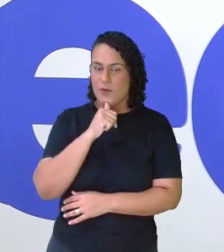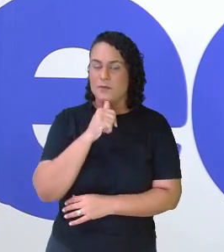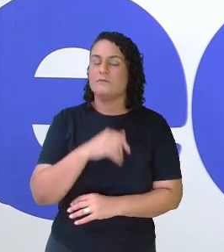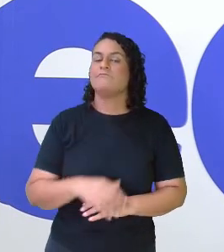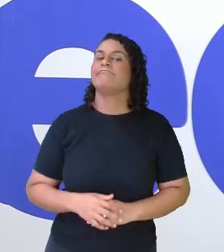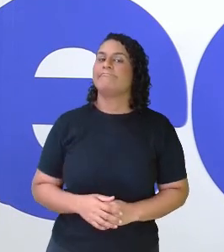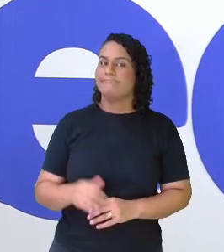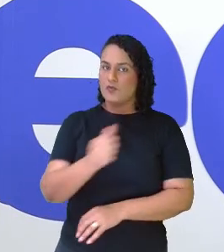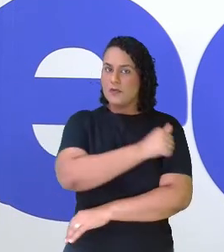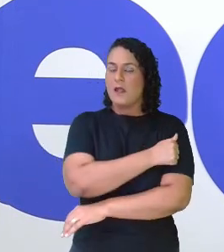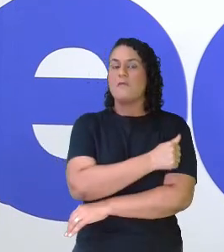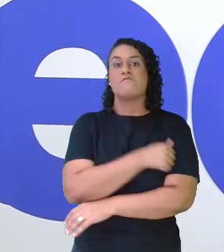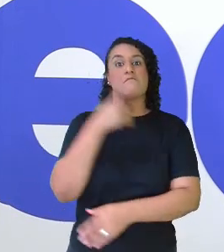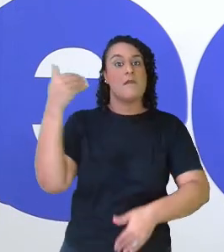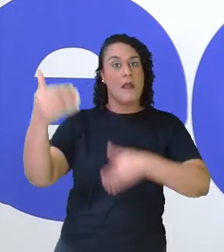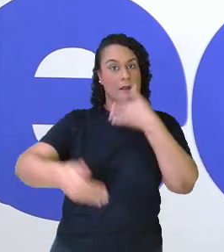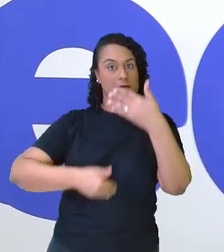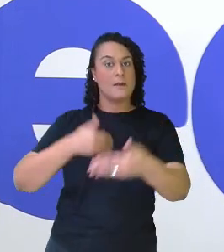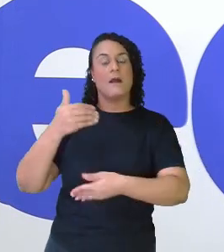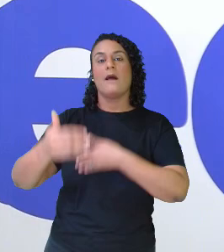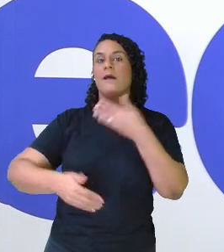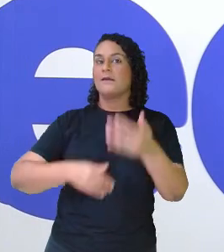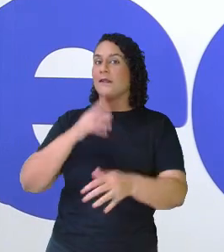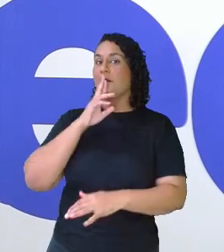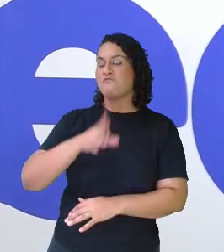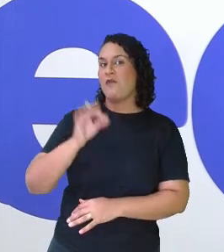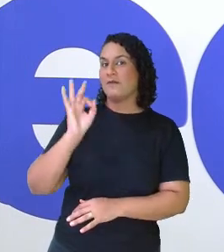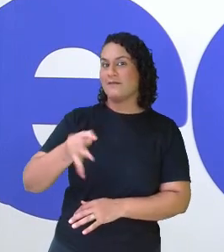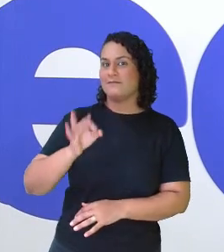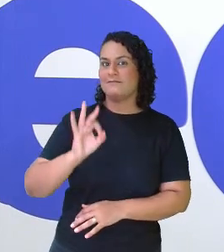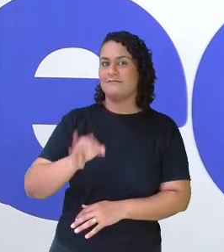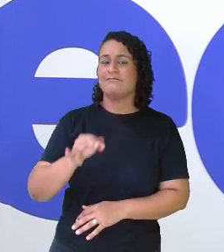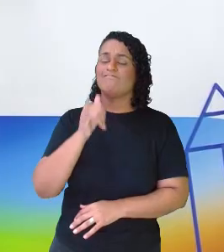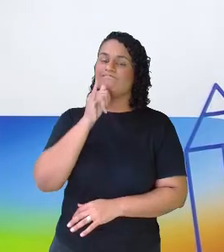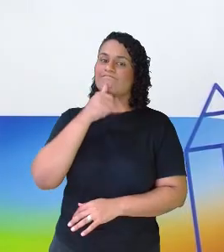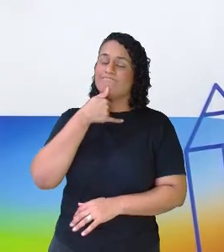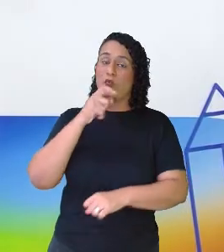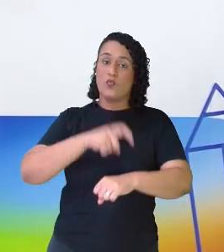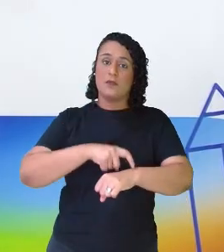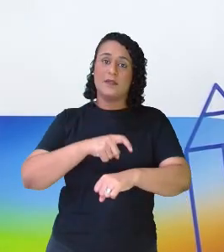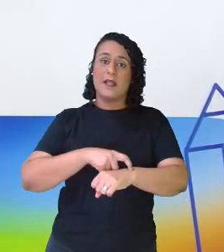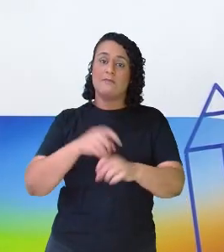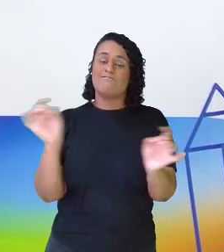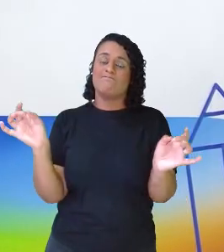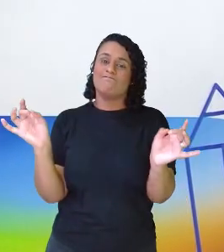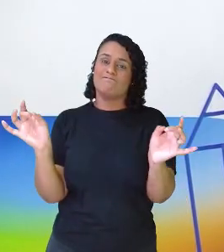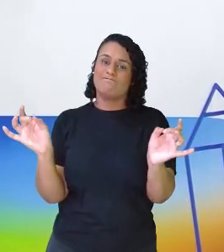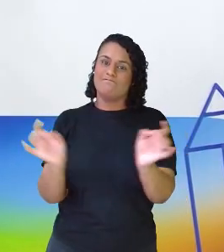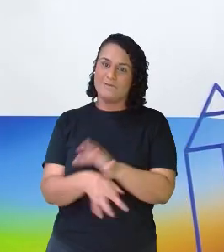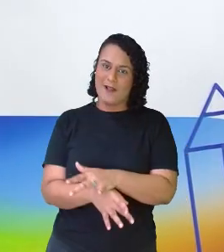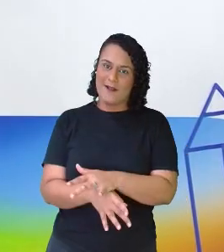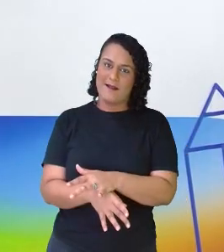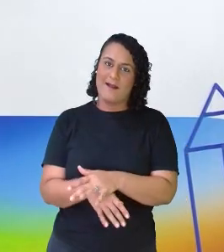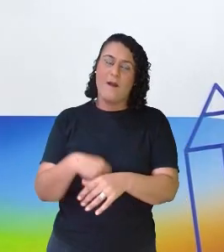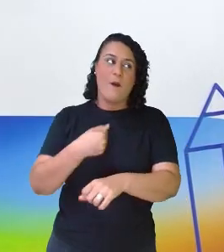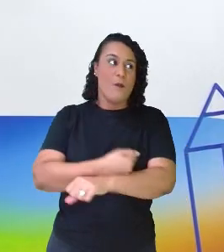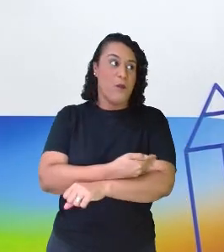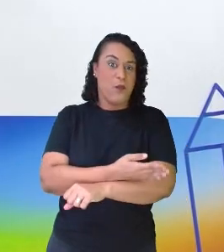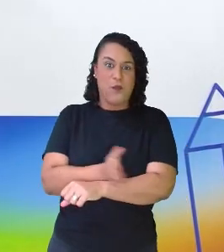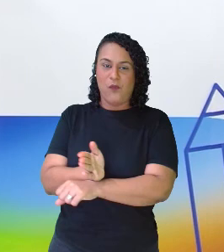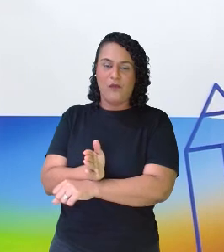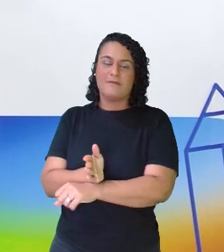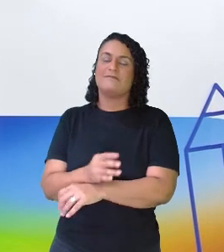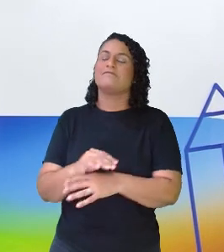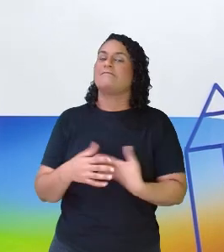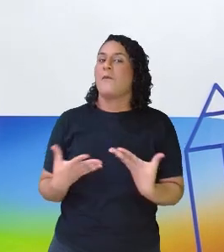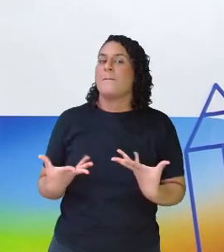pessoal participando muito e acertando, viu? Que coisa maravilhosa. Infelizmente, o nosso tempo acabou, professora Márcia. Mas foi